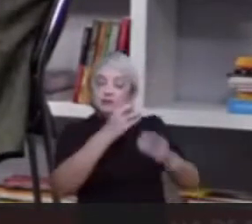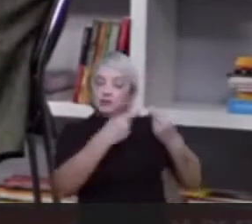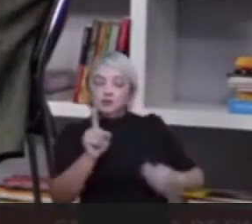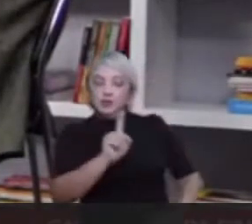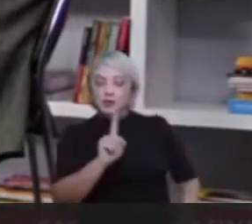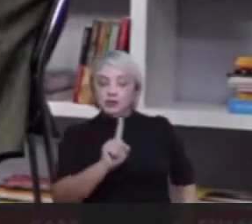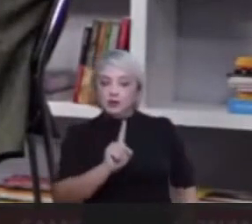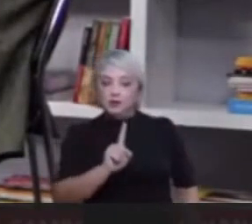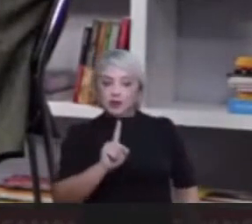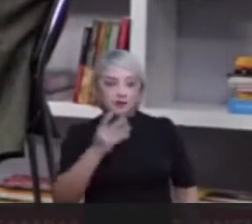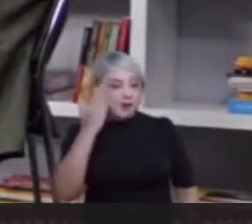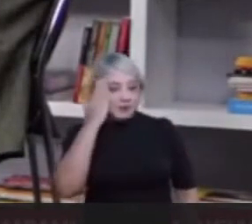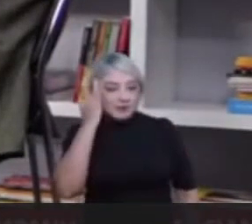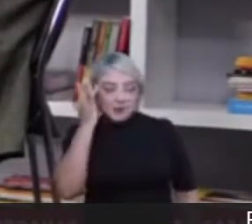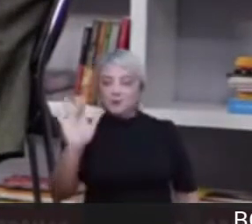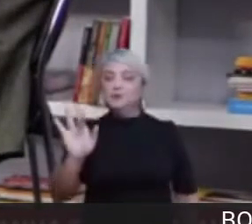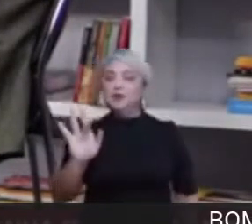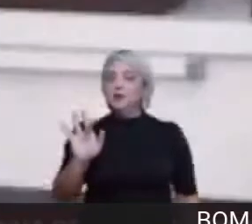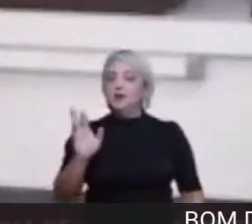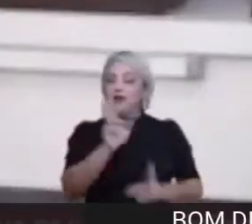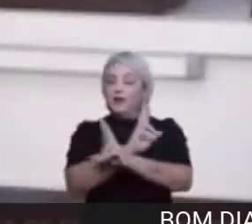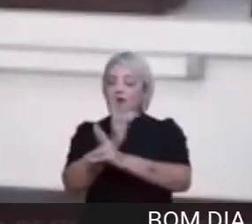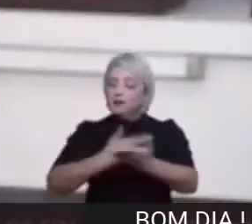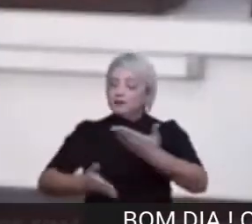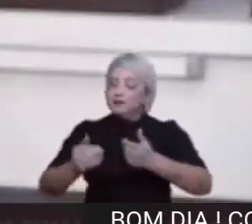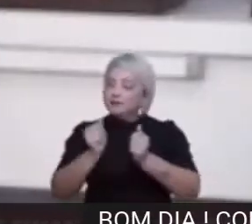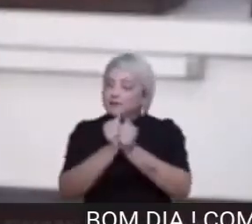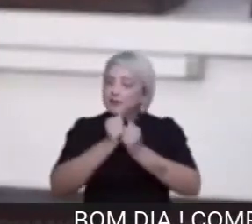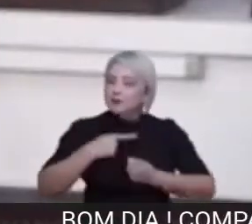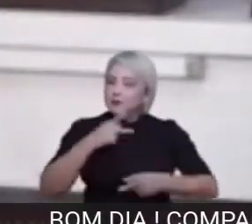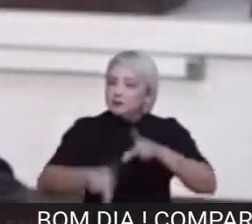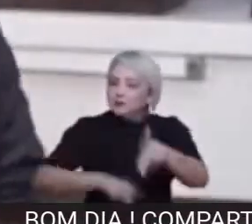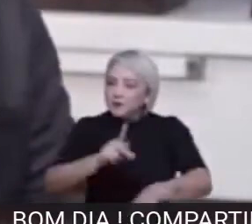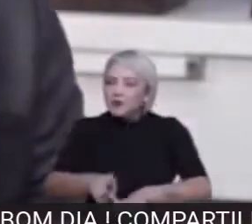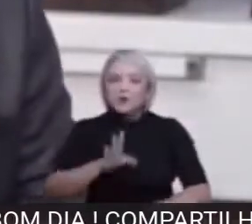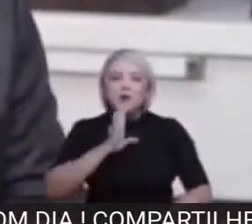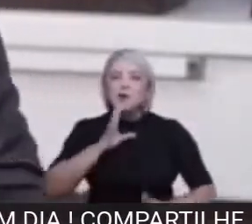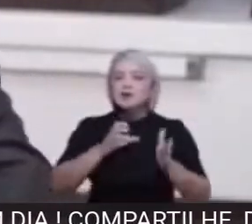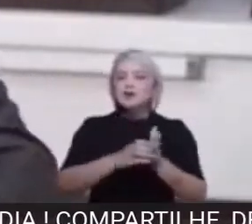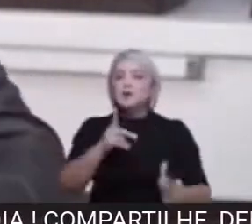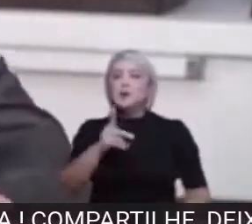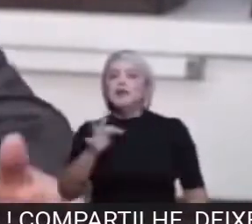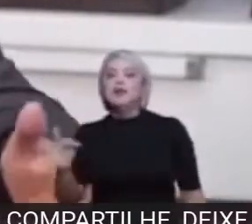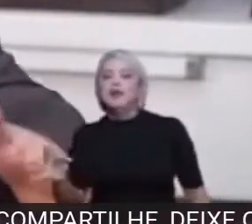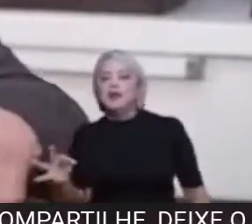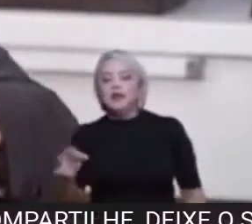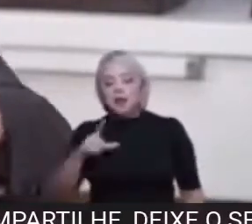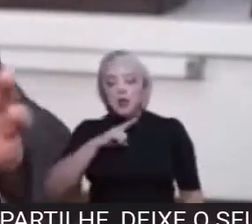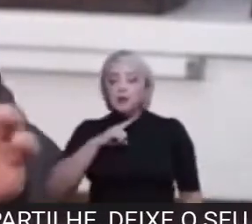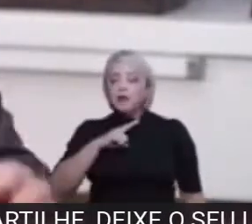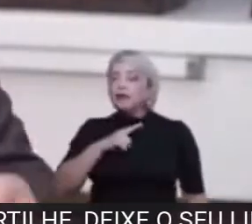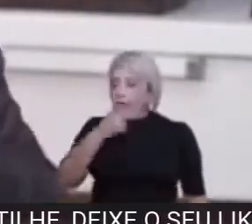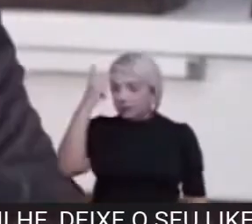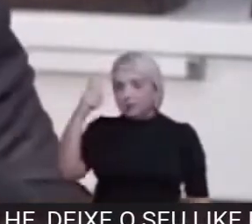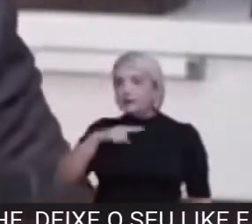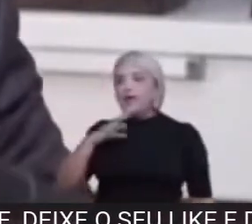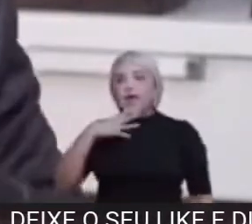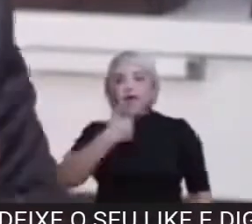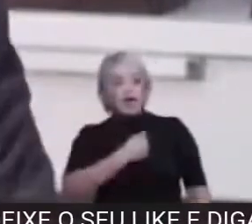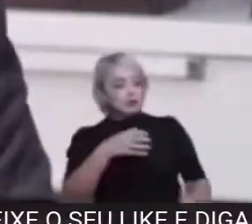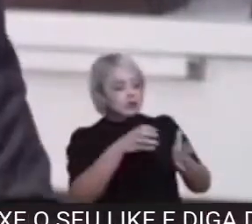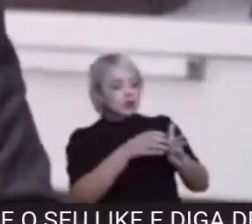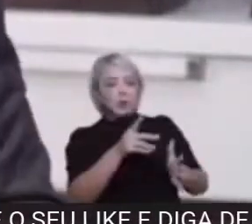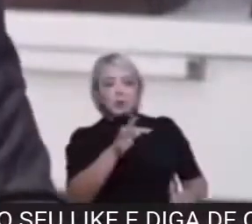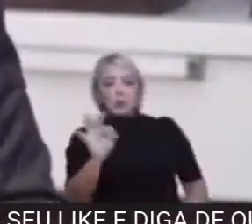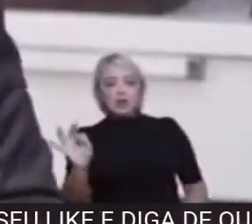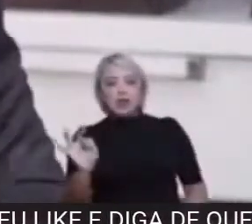sabiam da minha relação com o povo. Eles não conheciam o PT. Porque tem muita gente que acha que o PT é um partido comum. Não, o PT